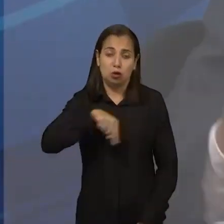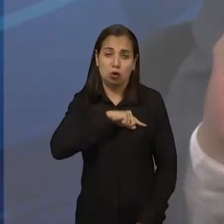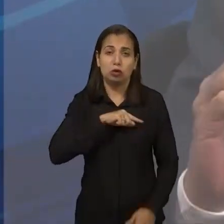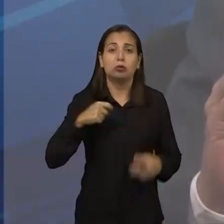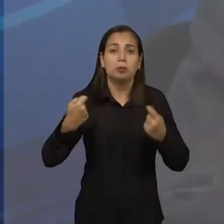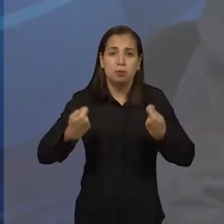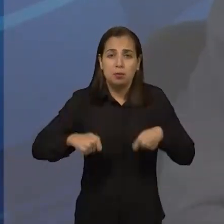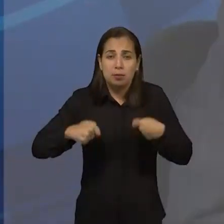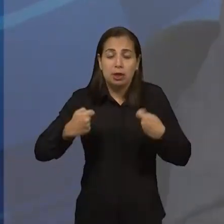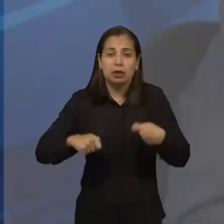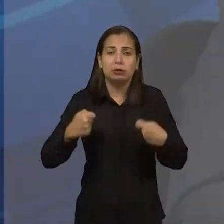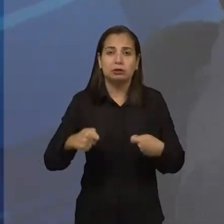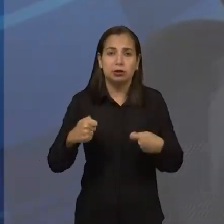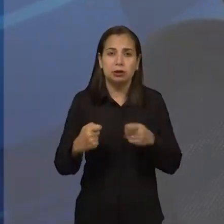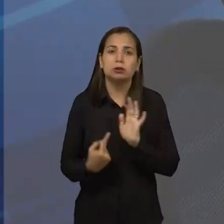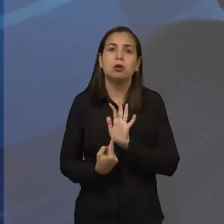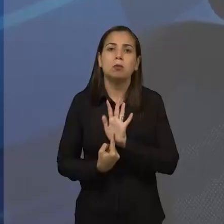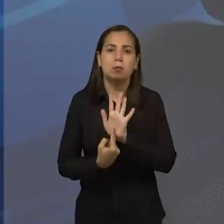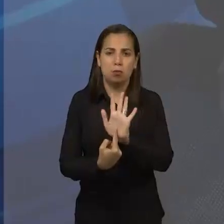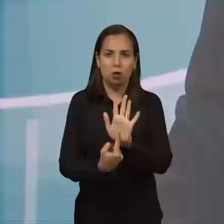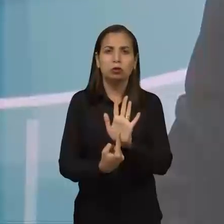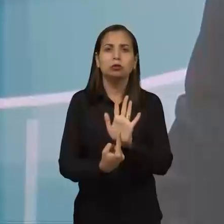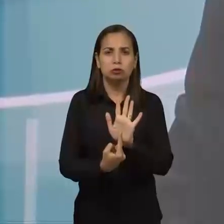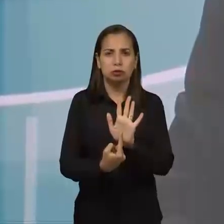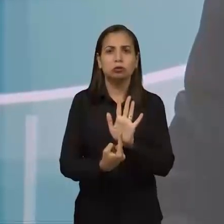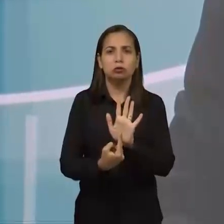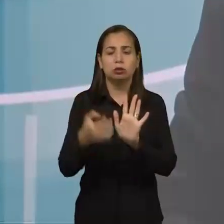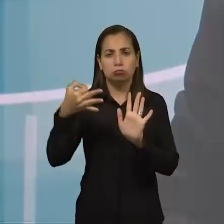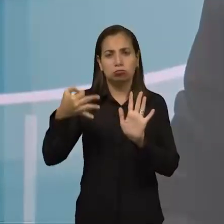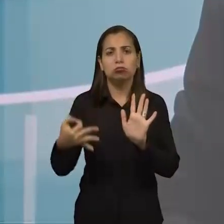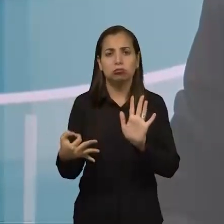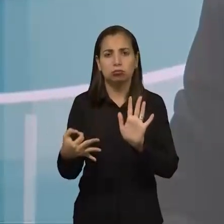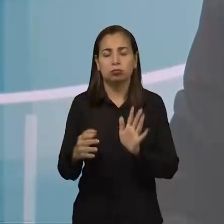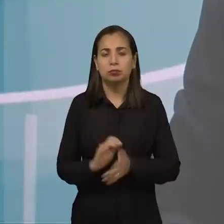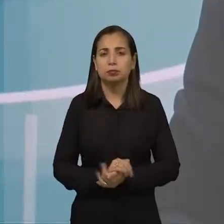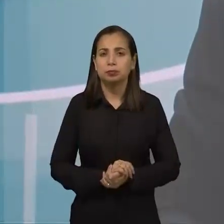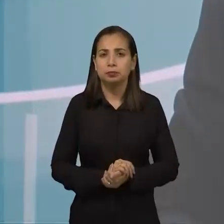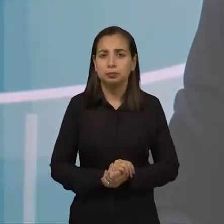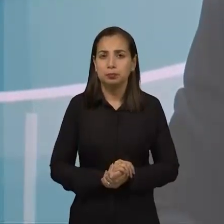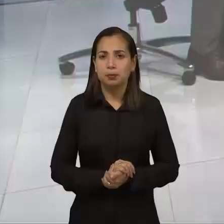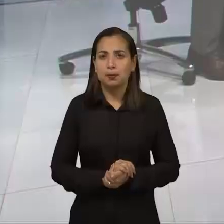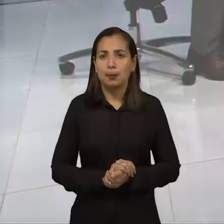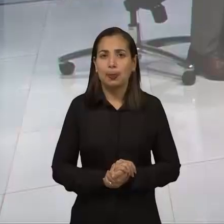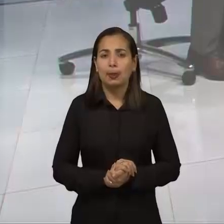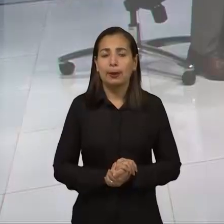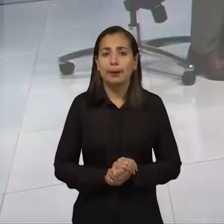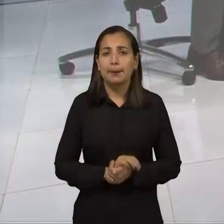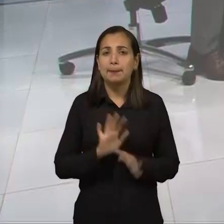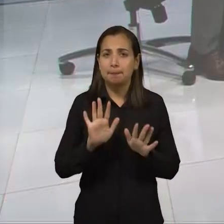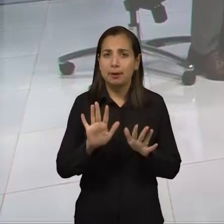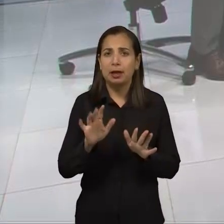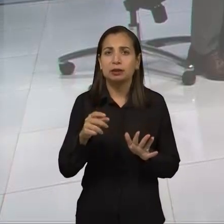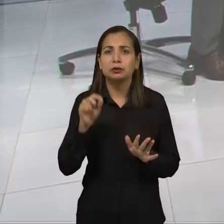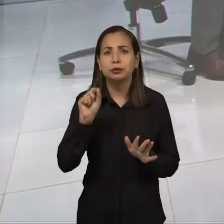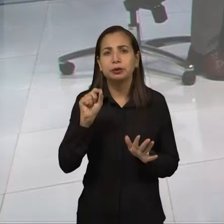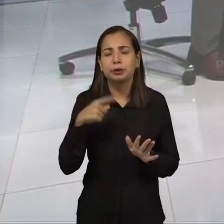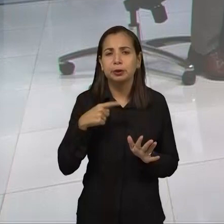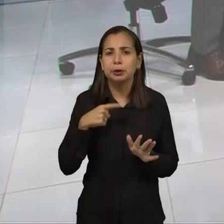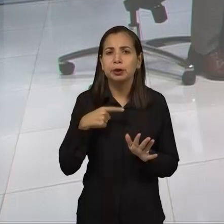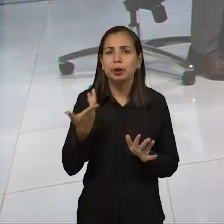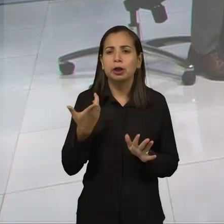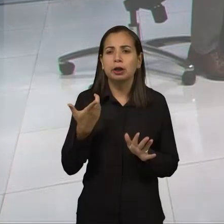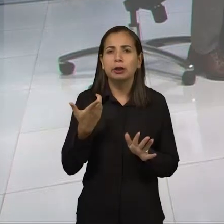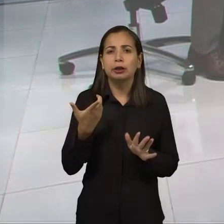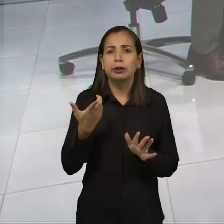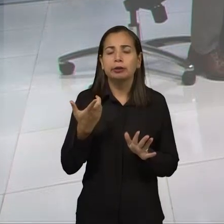nós devemos nos expor. Como nós dizemos aqui, o uso do cachimbo faz a boca torta. A boca já entortou. Tirar o